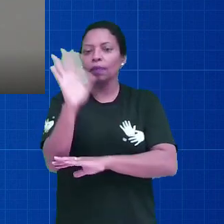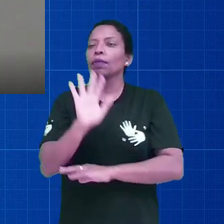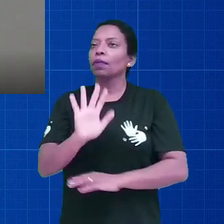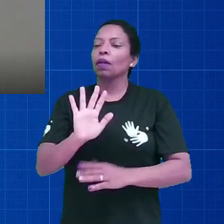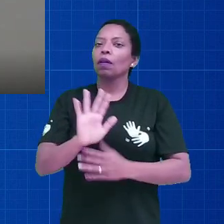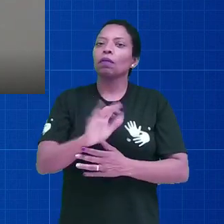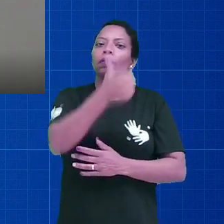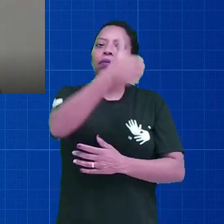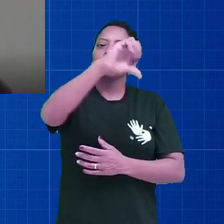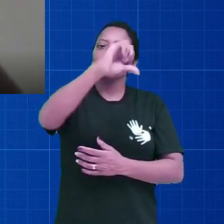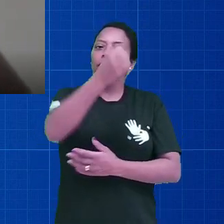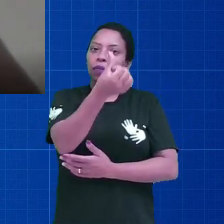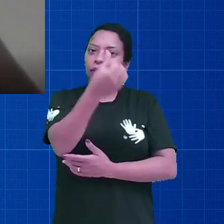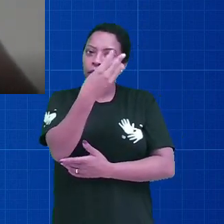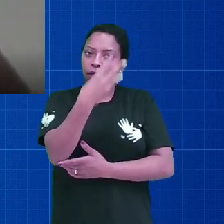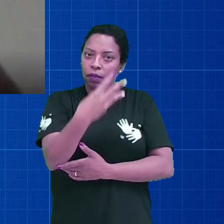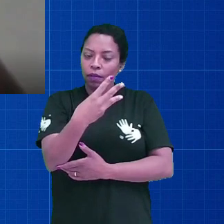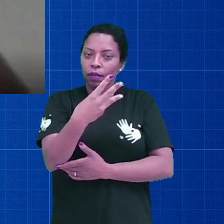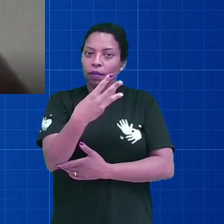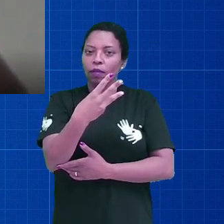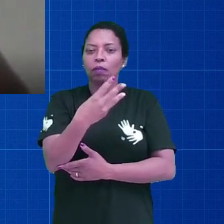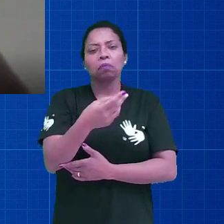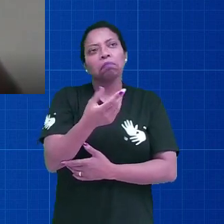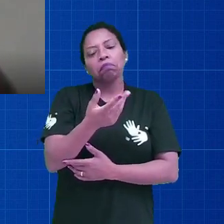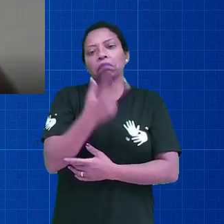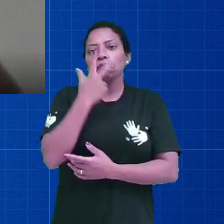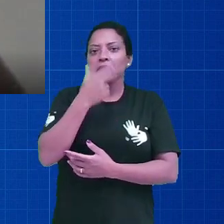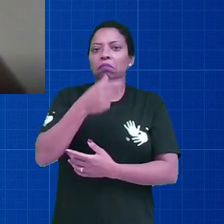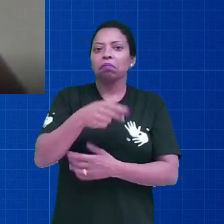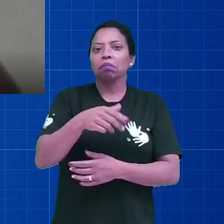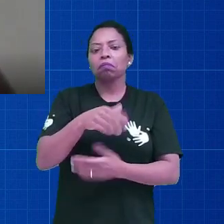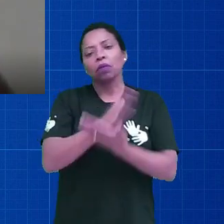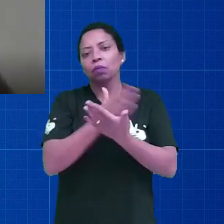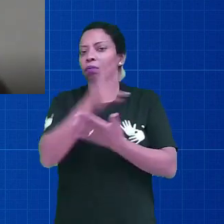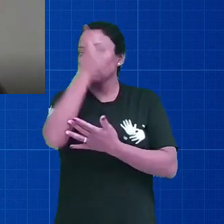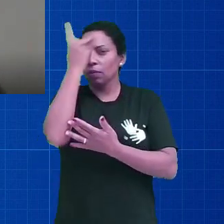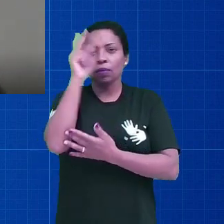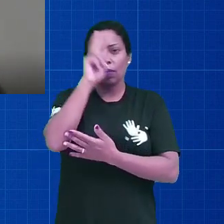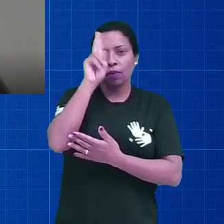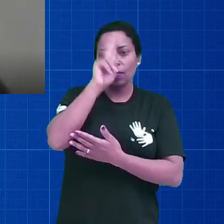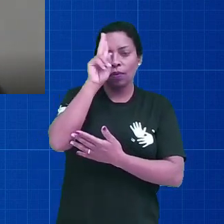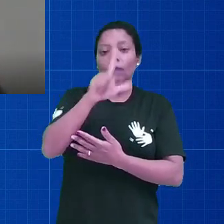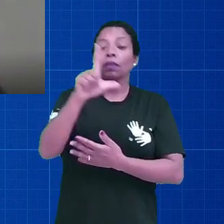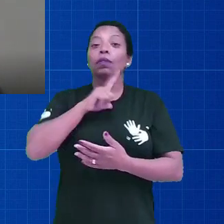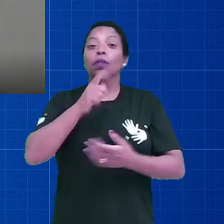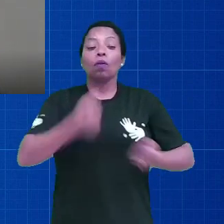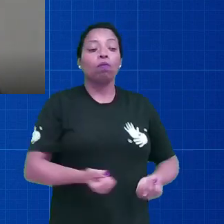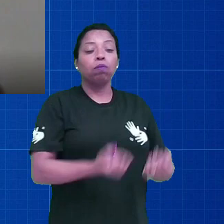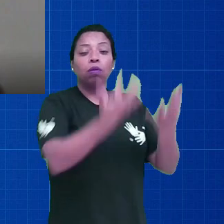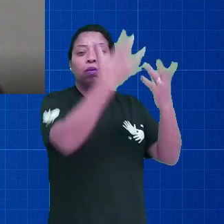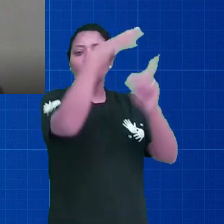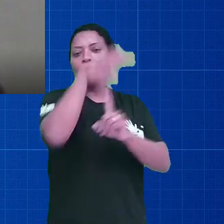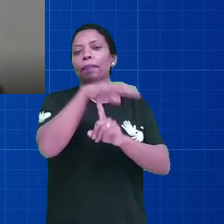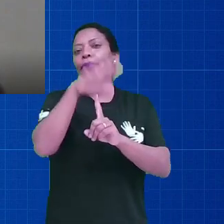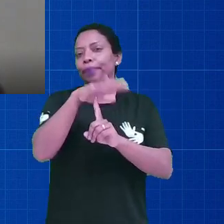em 1963, talvez algumas pessoas lembrem disso, nós tivemos o maior incêndio no estado do